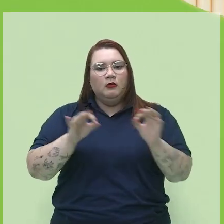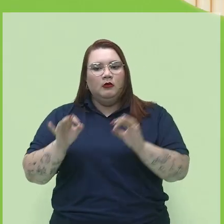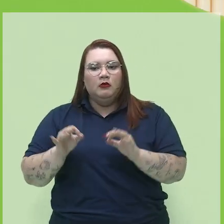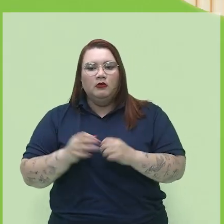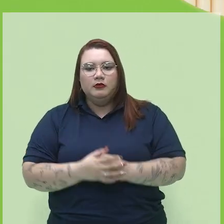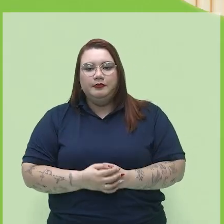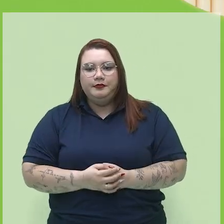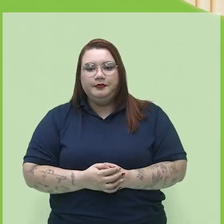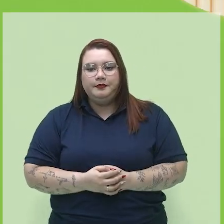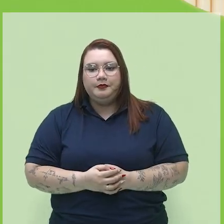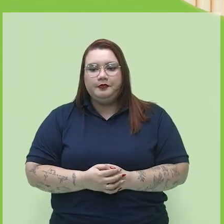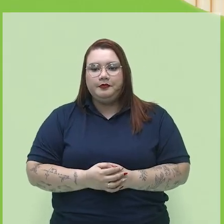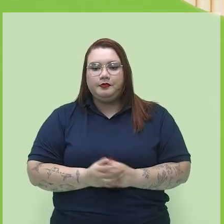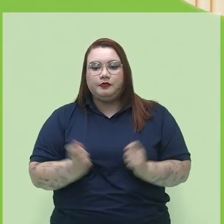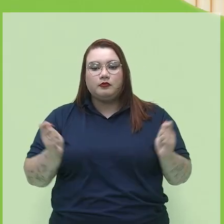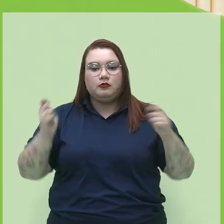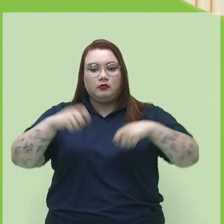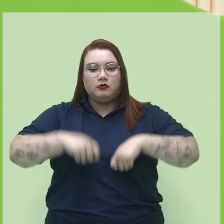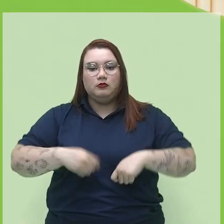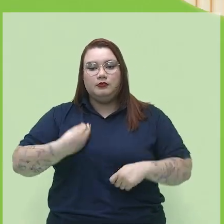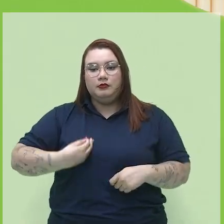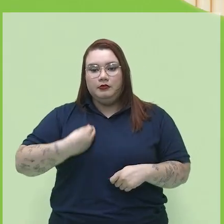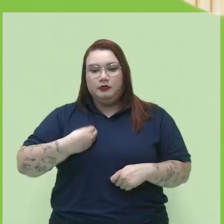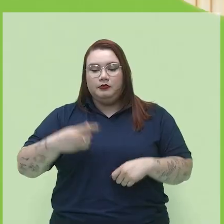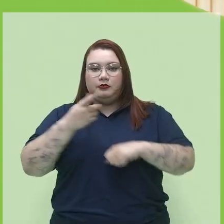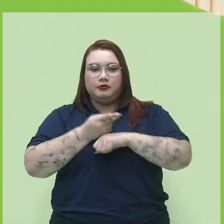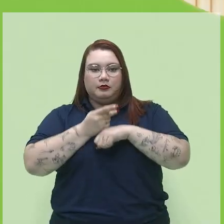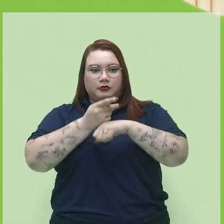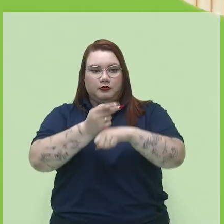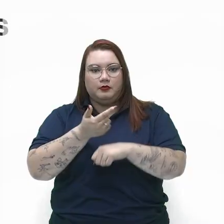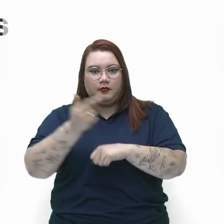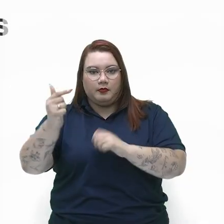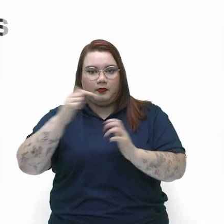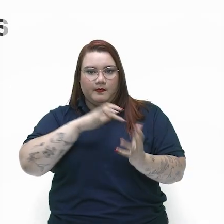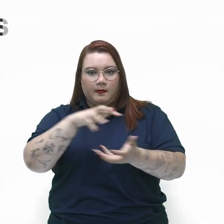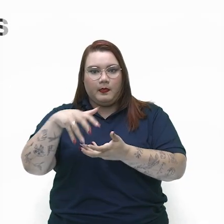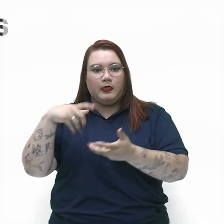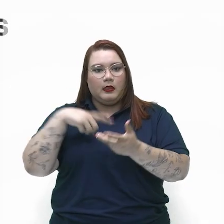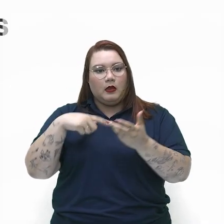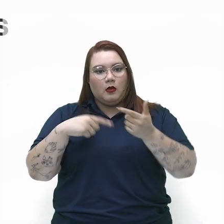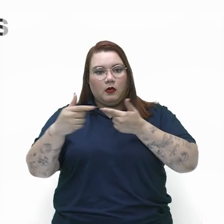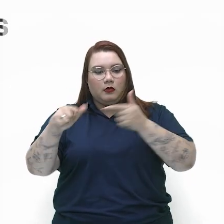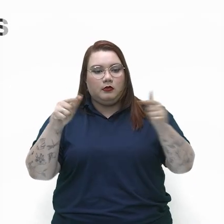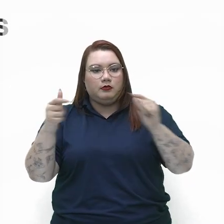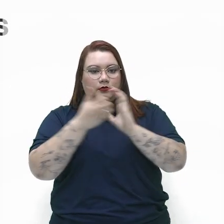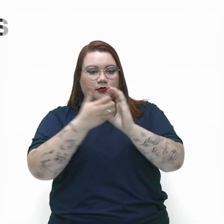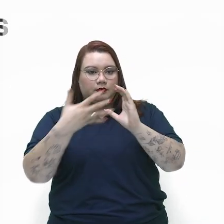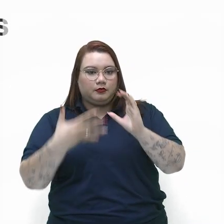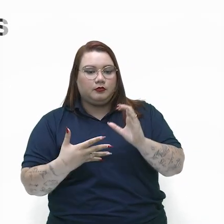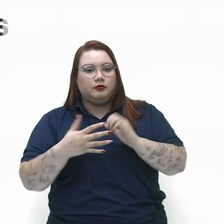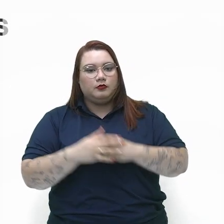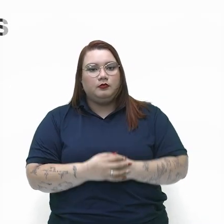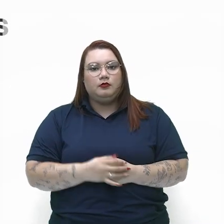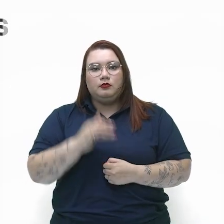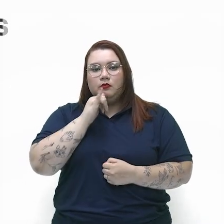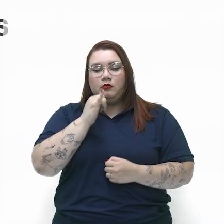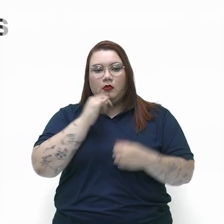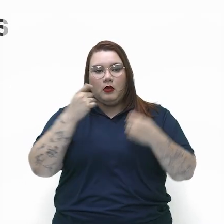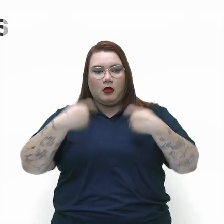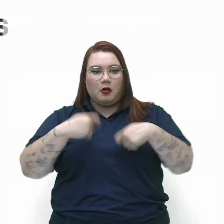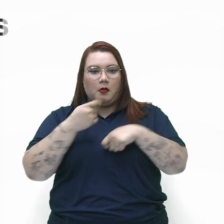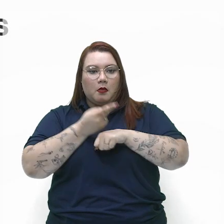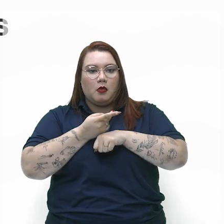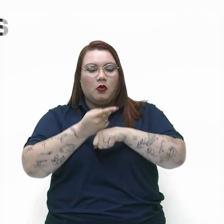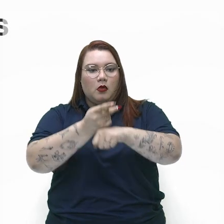vida. Condições de vida ainda que se busca em outro planeta, nós temos outras características. É